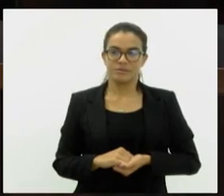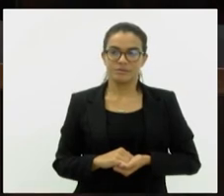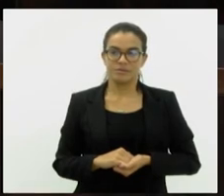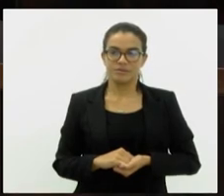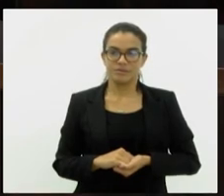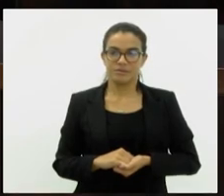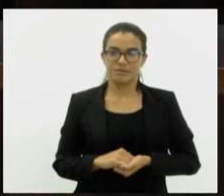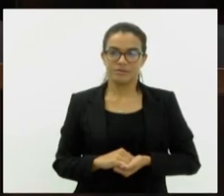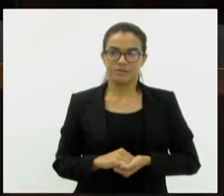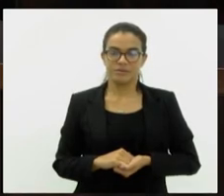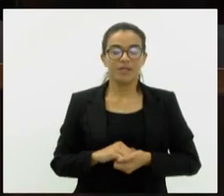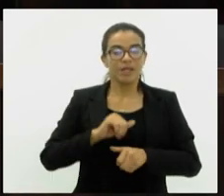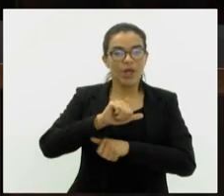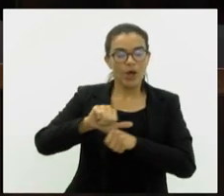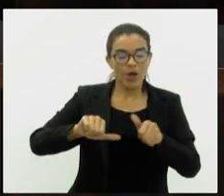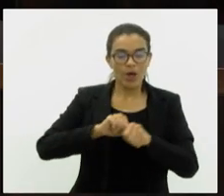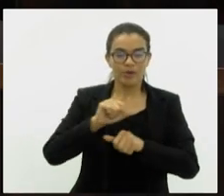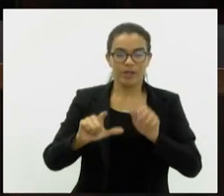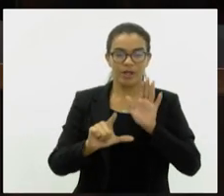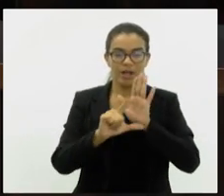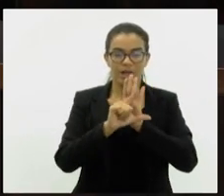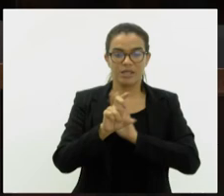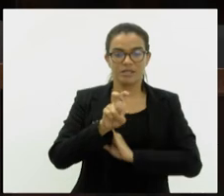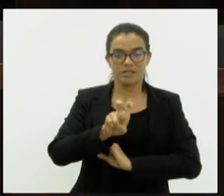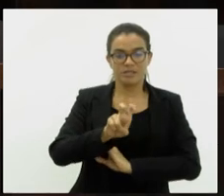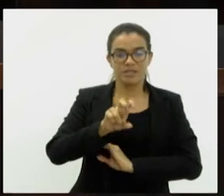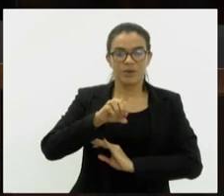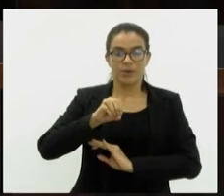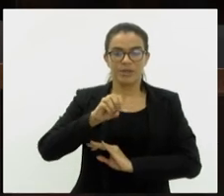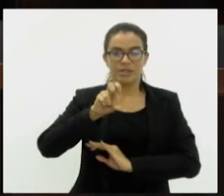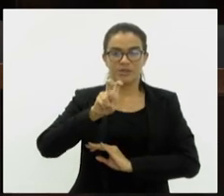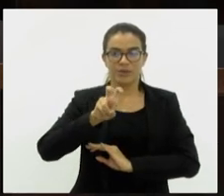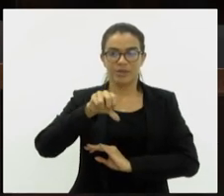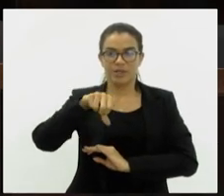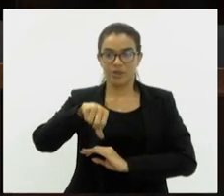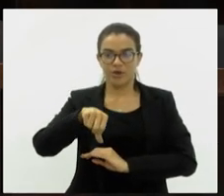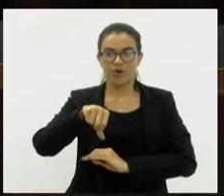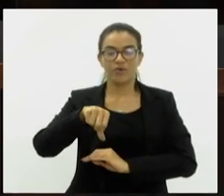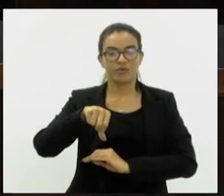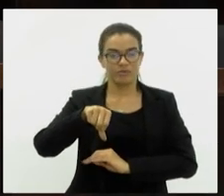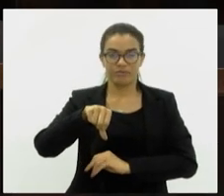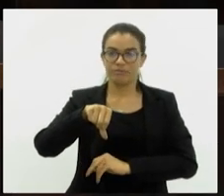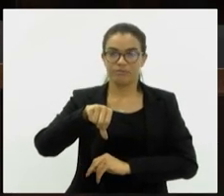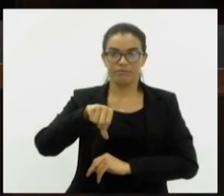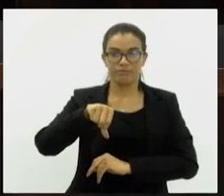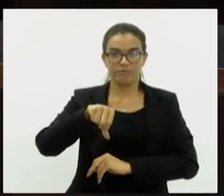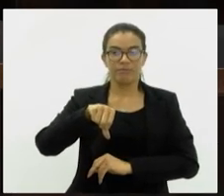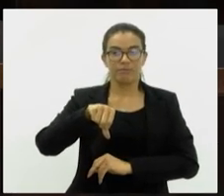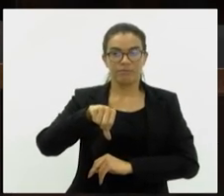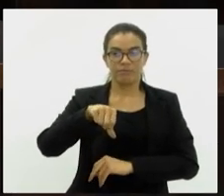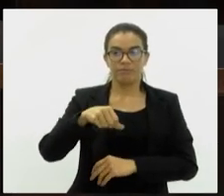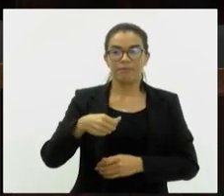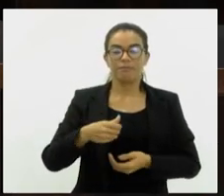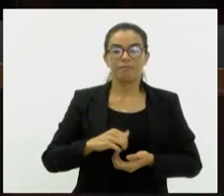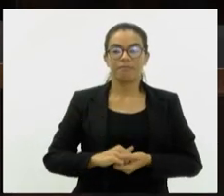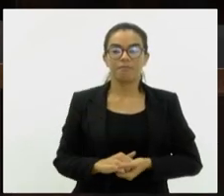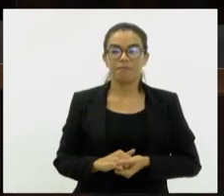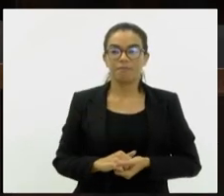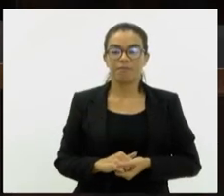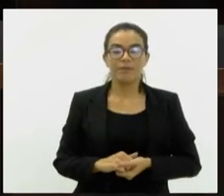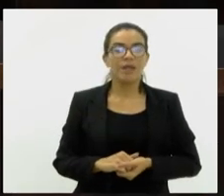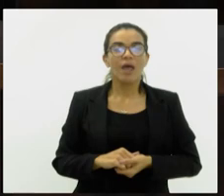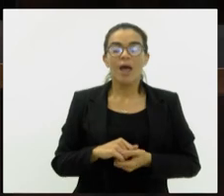Paulo, que altera a Lei 5059, de 5 de julho de 2027, que estabelece